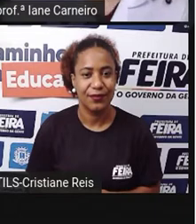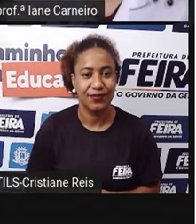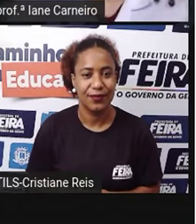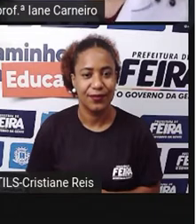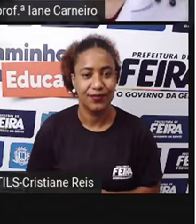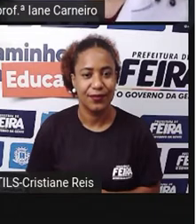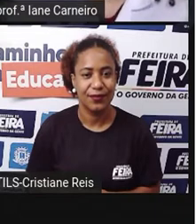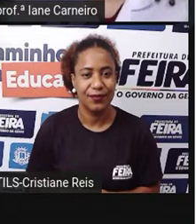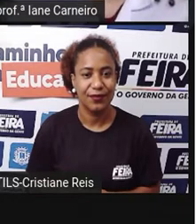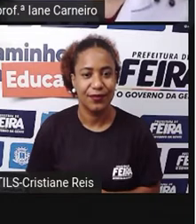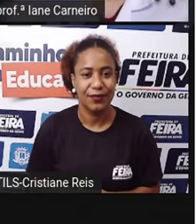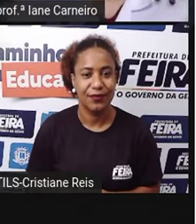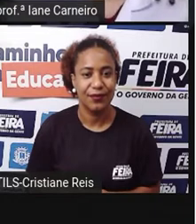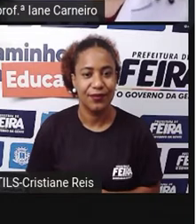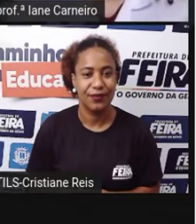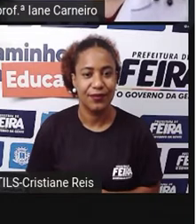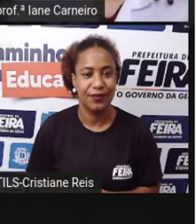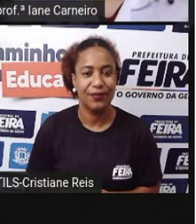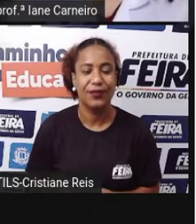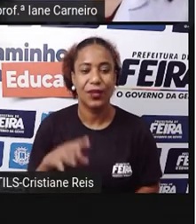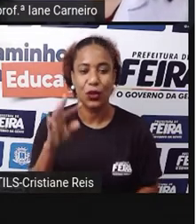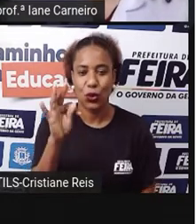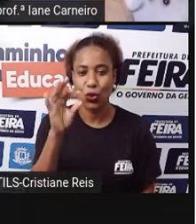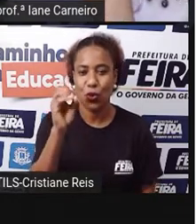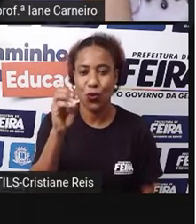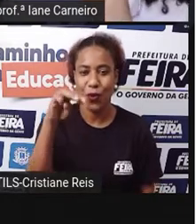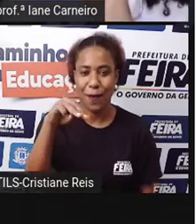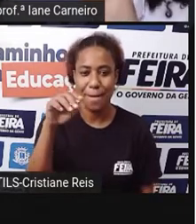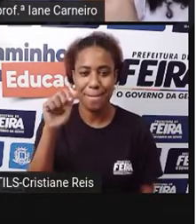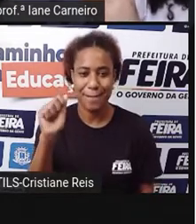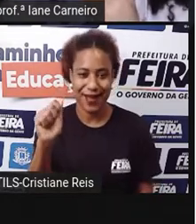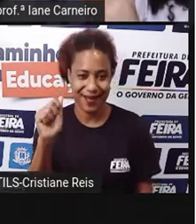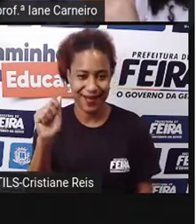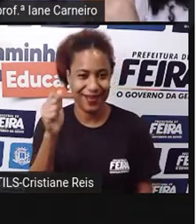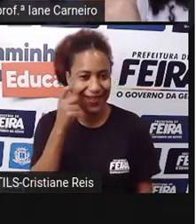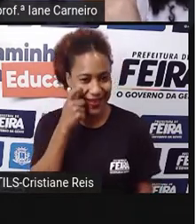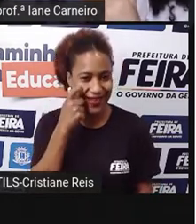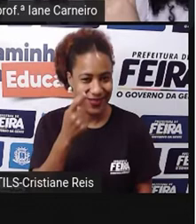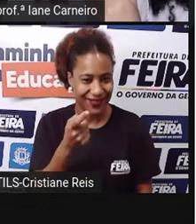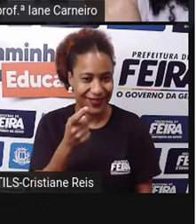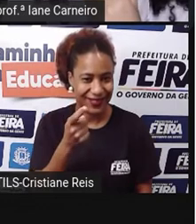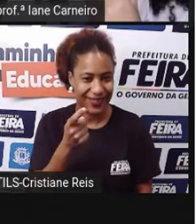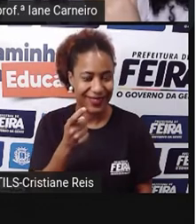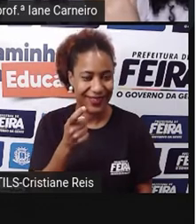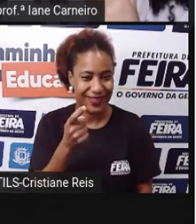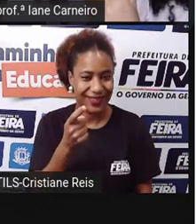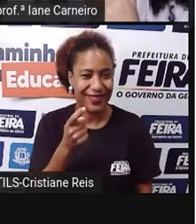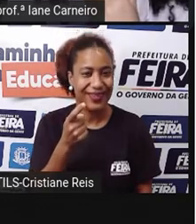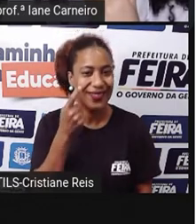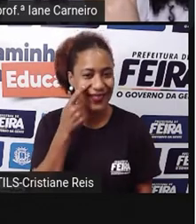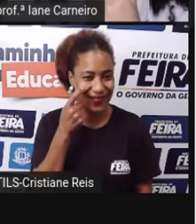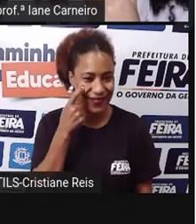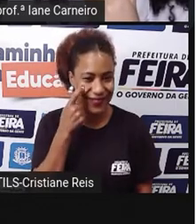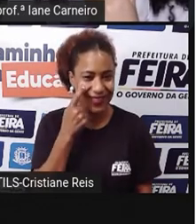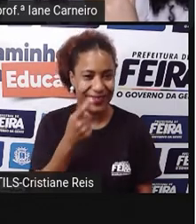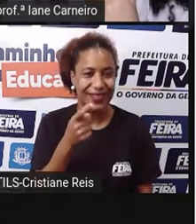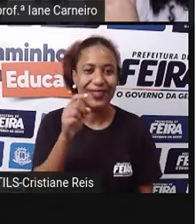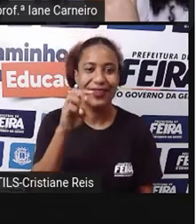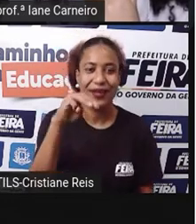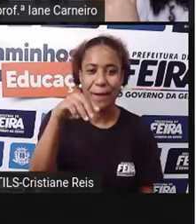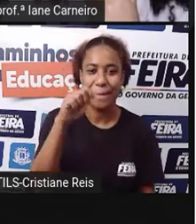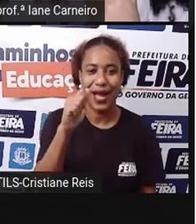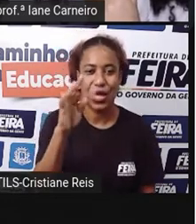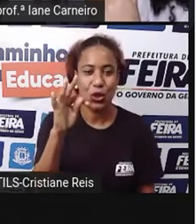Ó, tom, ma. Repete aí a palavra mato várias vezes para você ver se não forma a